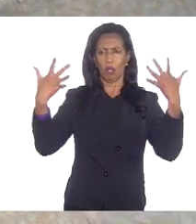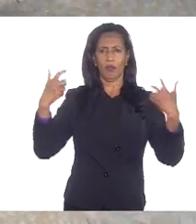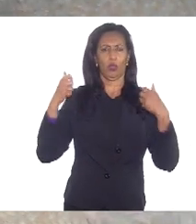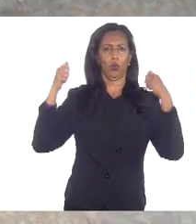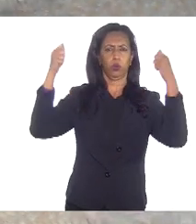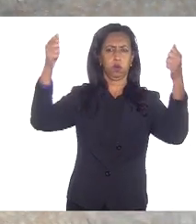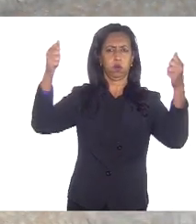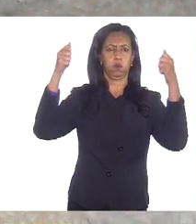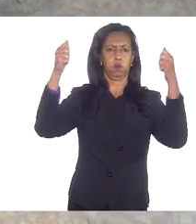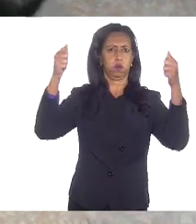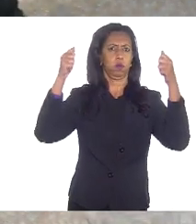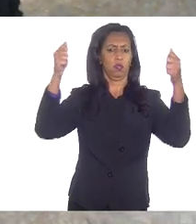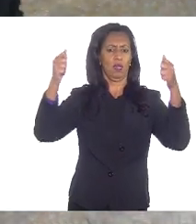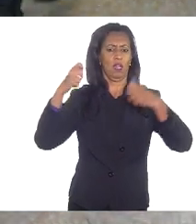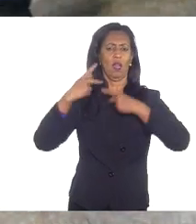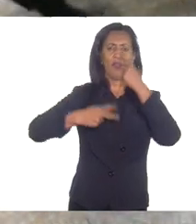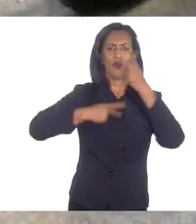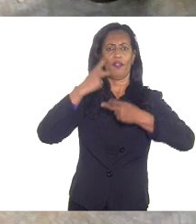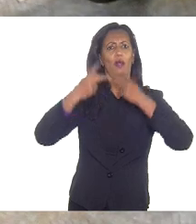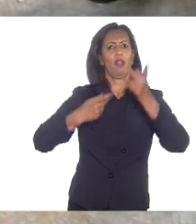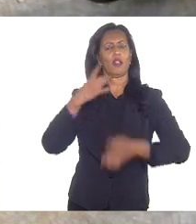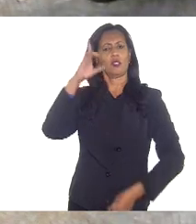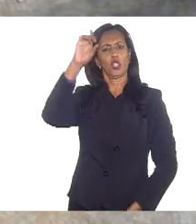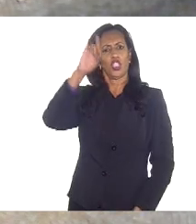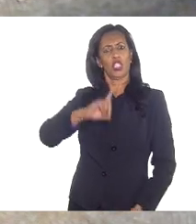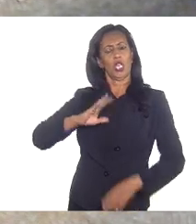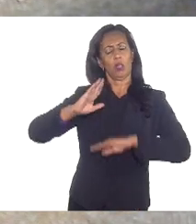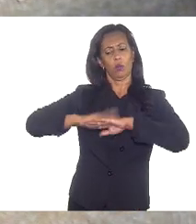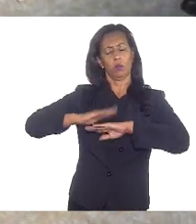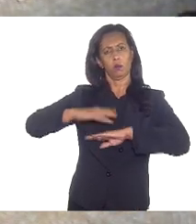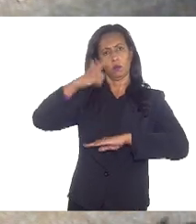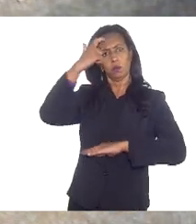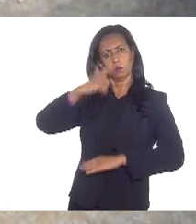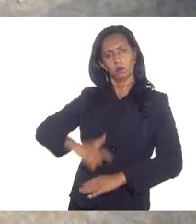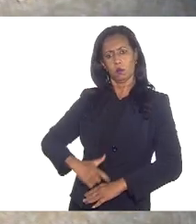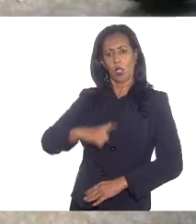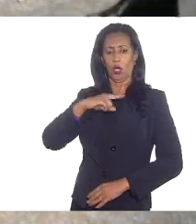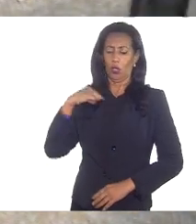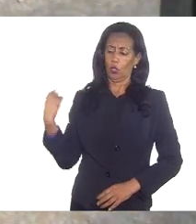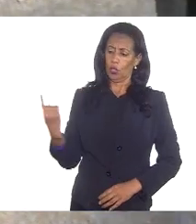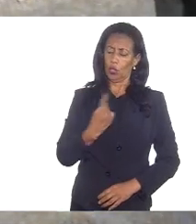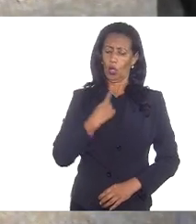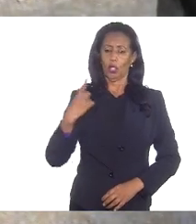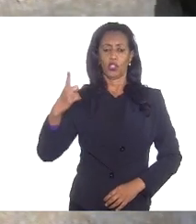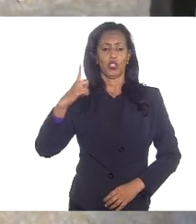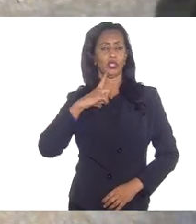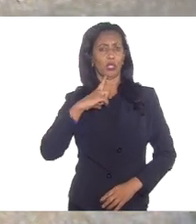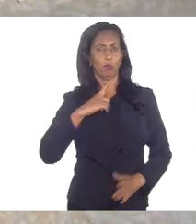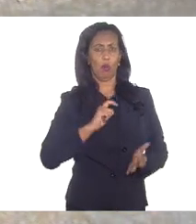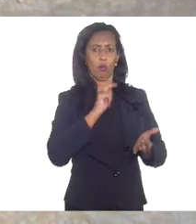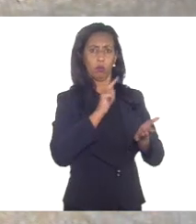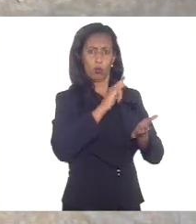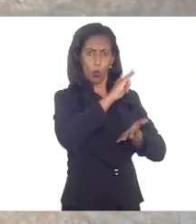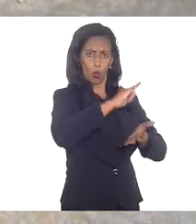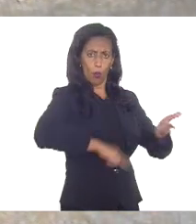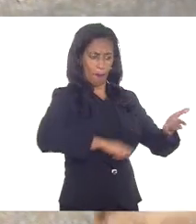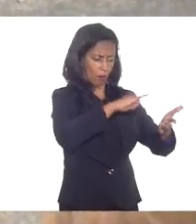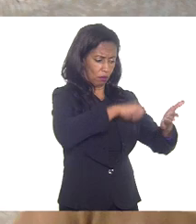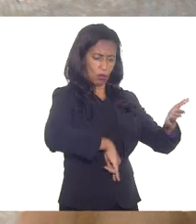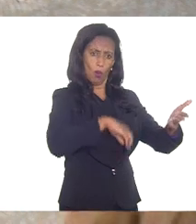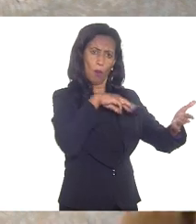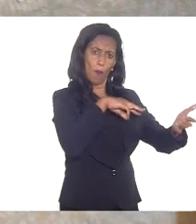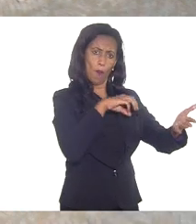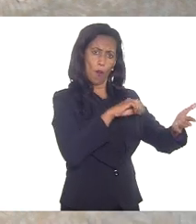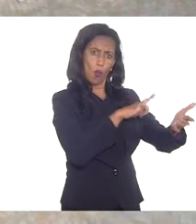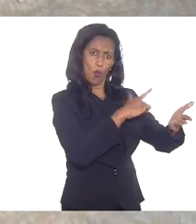e reivindicar os seus direitos, nós temos aqui uma moção, né, que é uma moção,